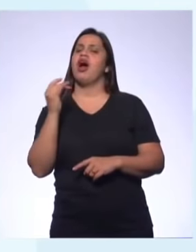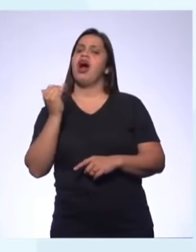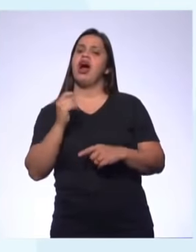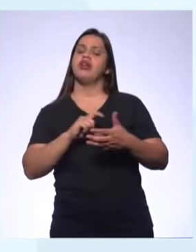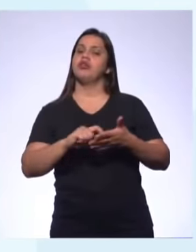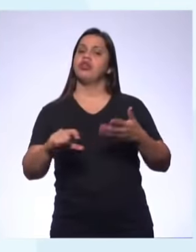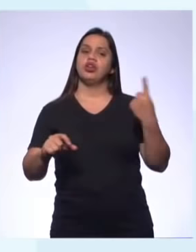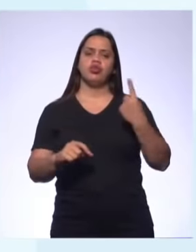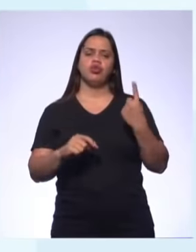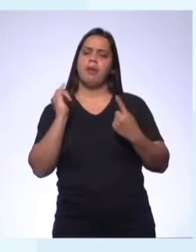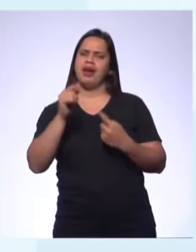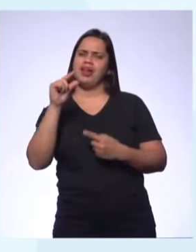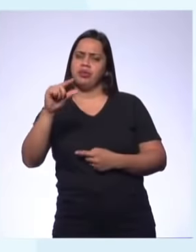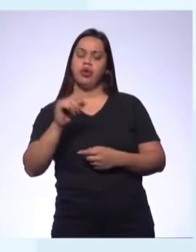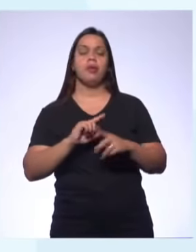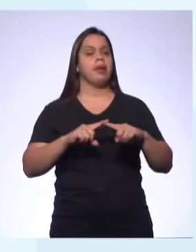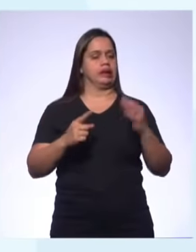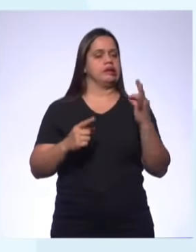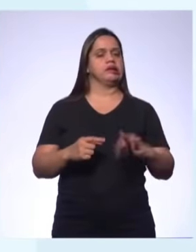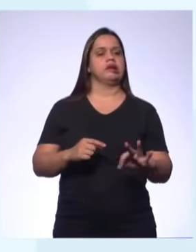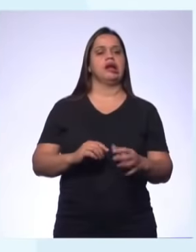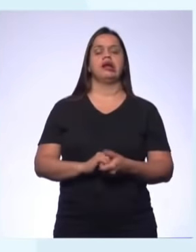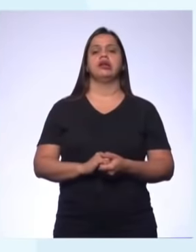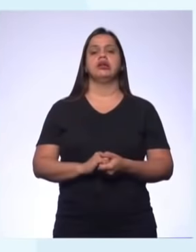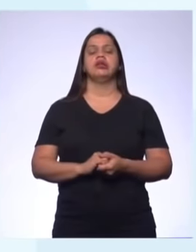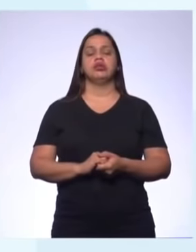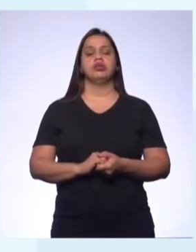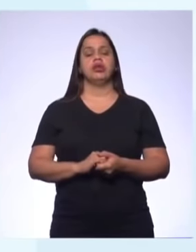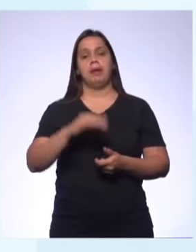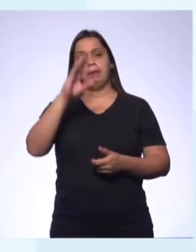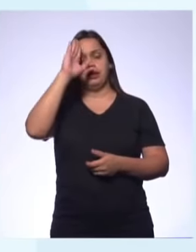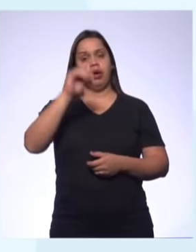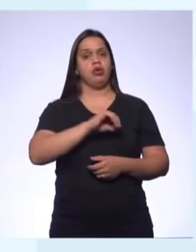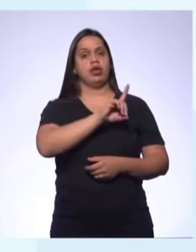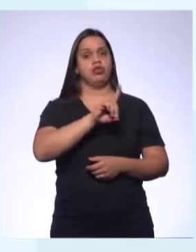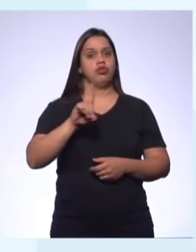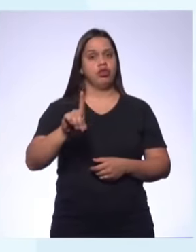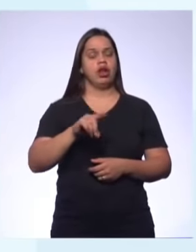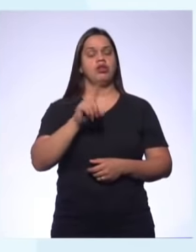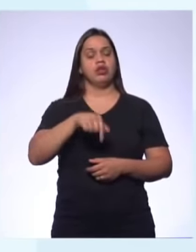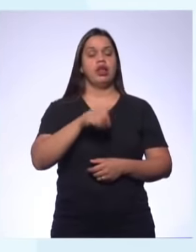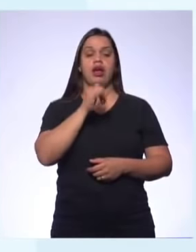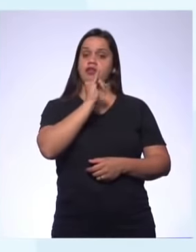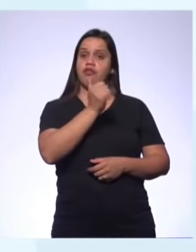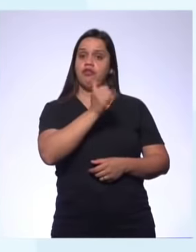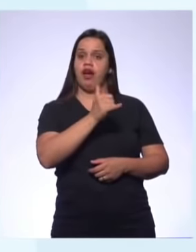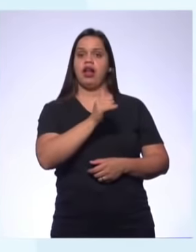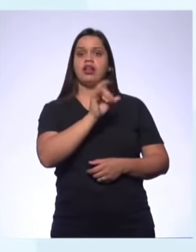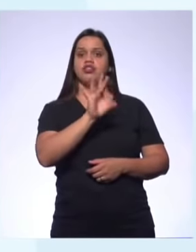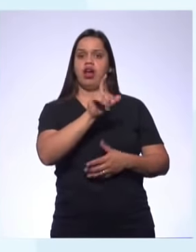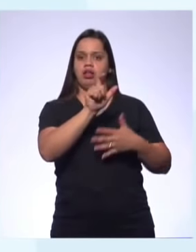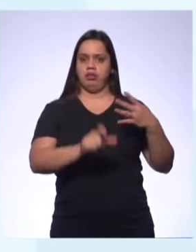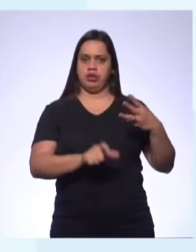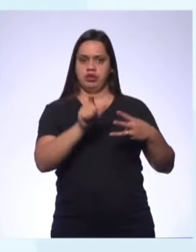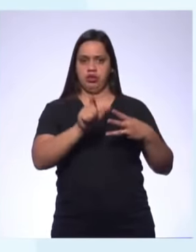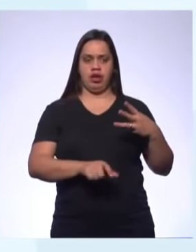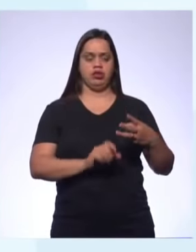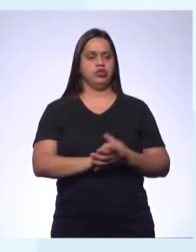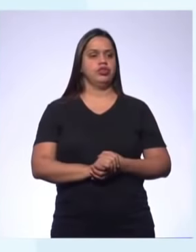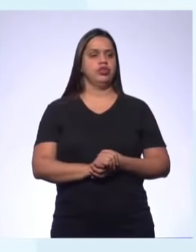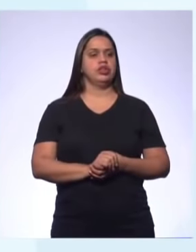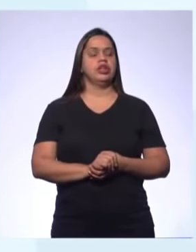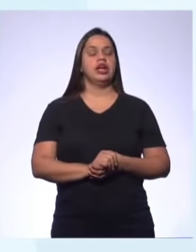Eu não lembro quem pontuou, mas você está certo. Né? A predominância aí do discurso direto, que são as falas das personagens. Já no trecho 2, o narrador